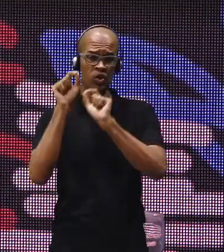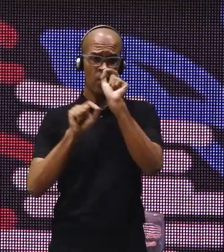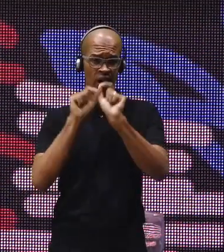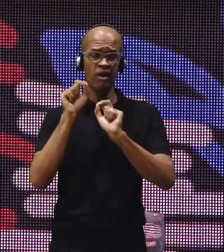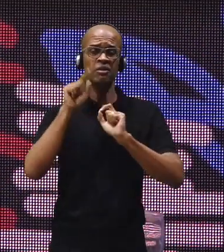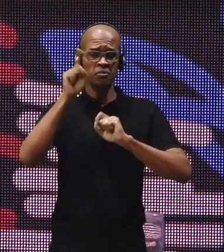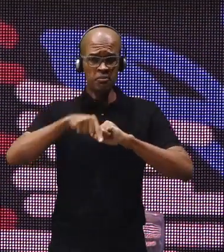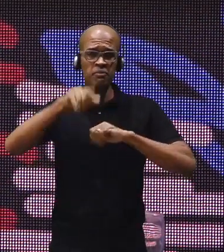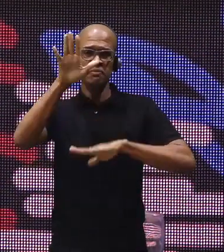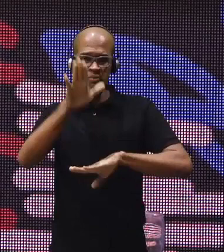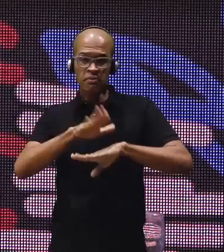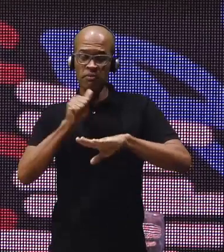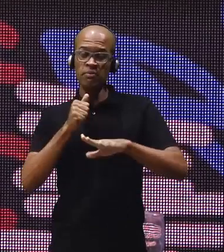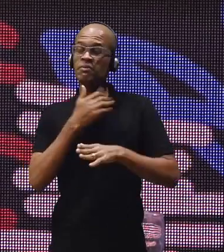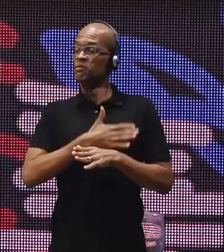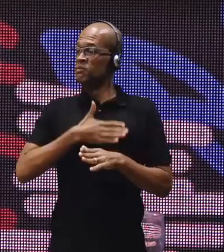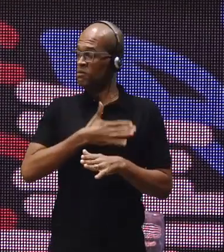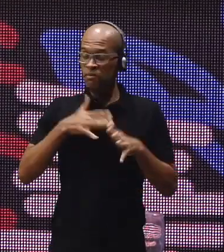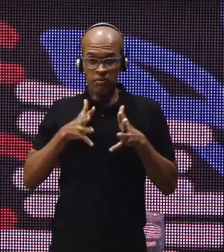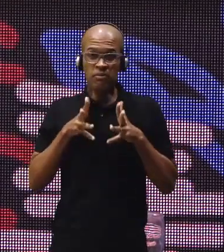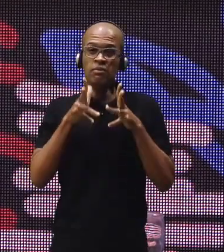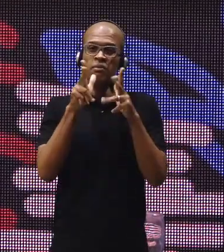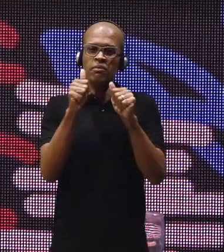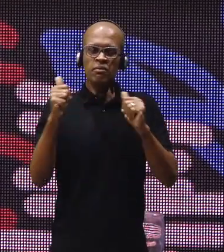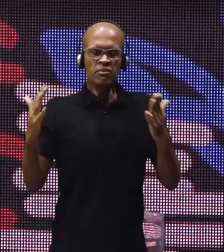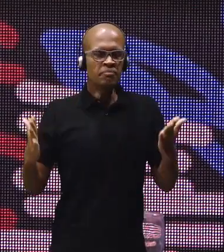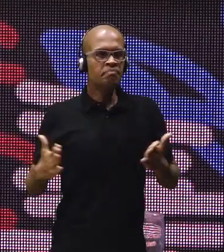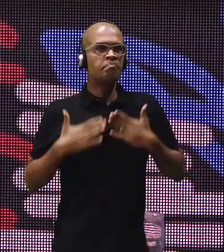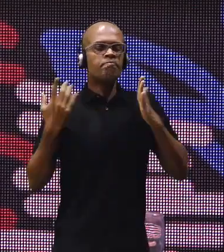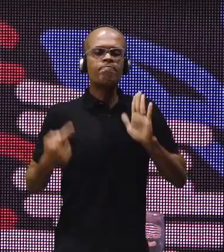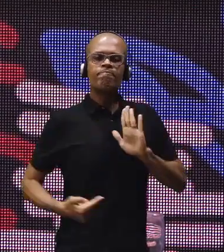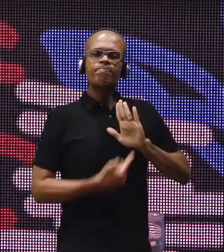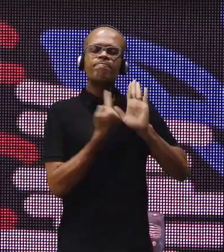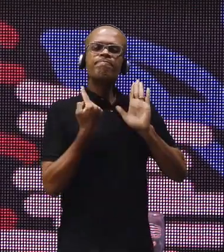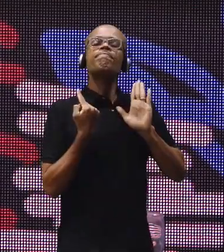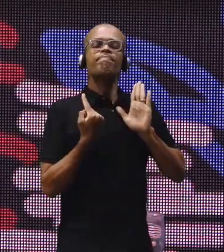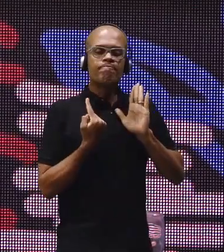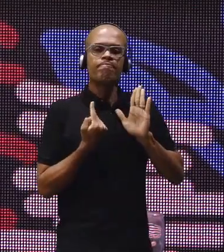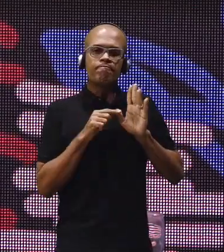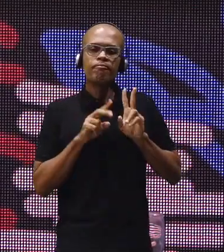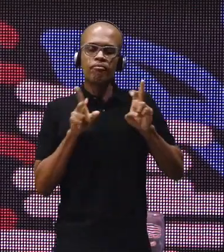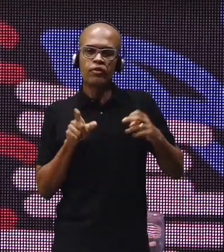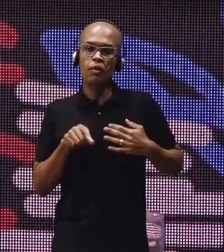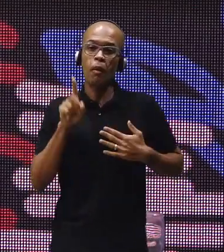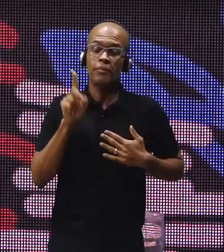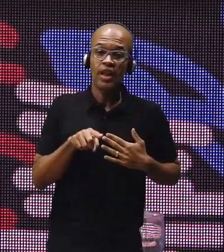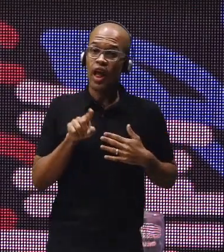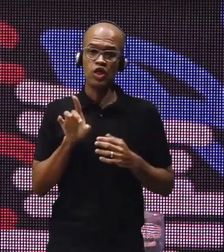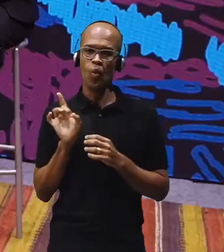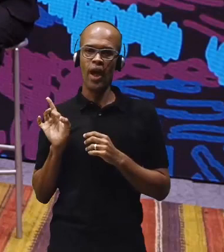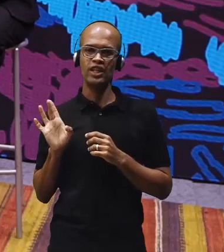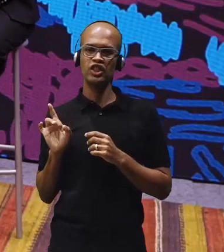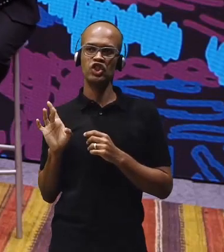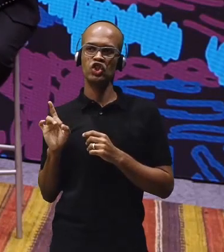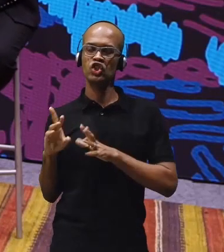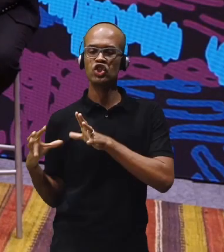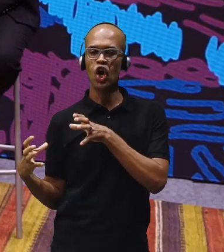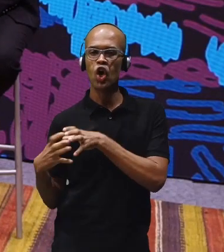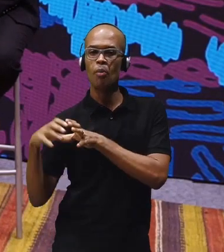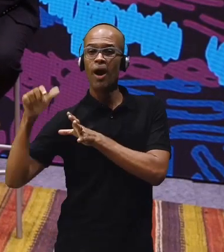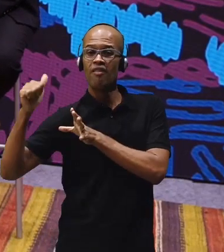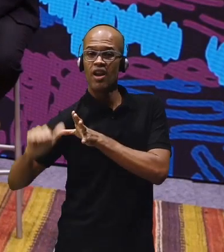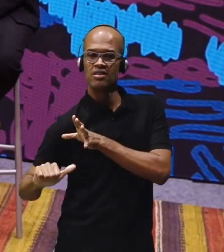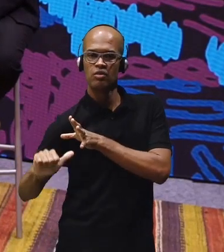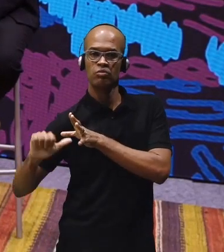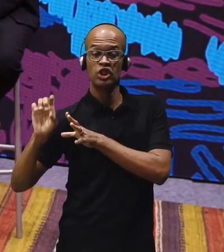chamado, assim, e eu gostaria que todo mundo fosse tocado por essa questão, né, que ela não é só pertinente à